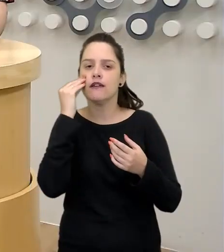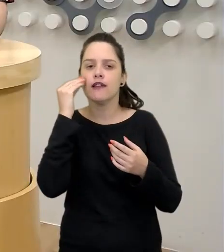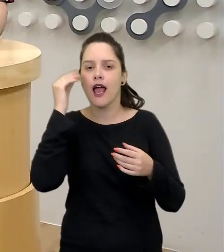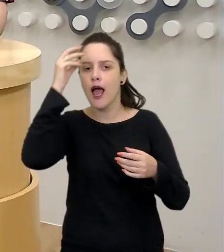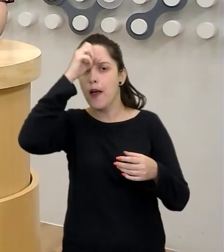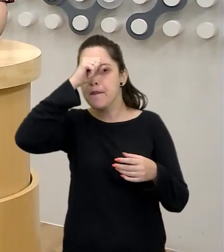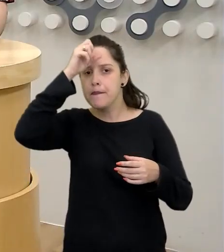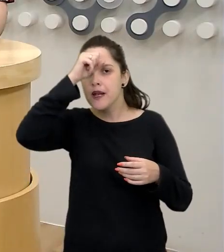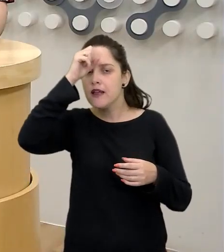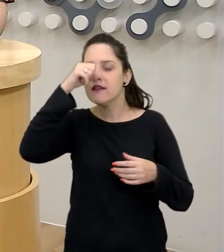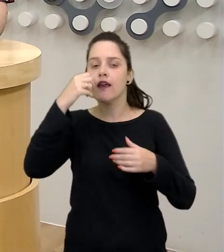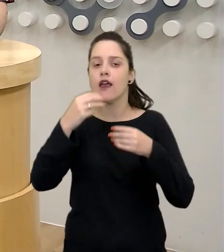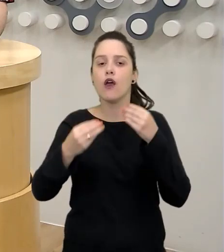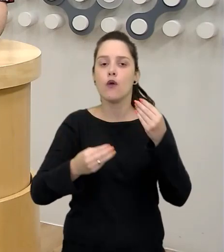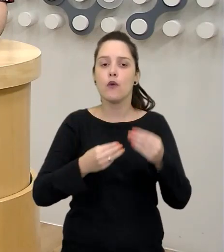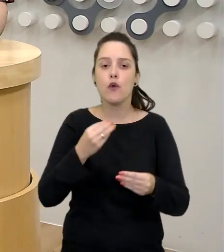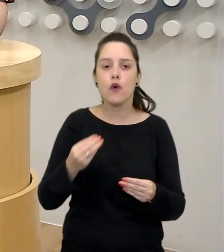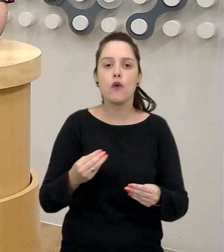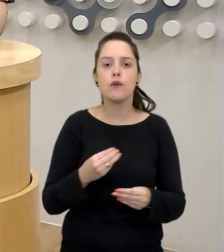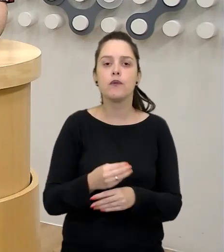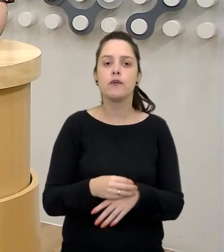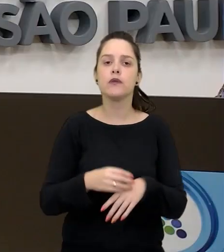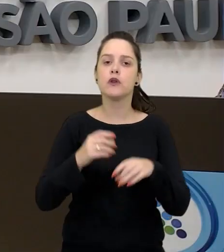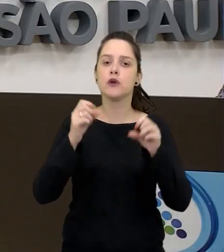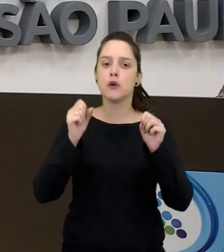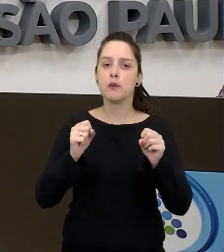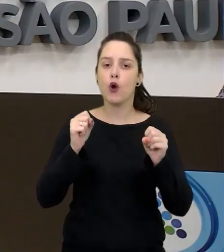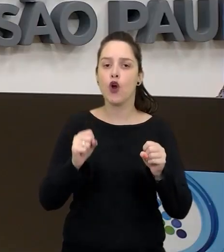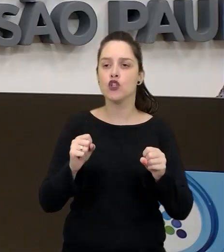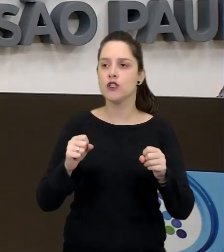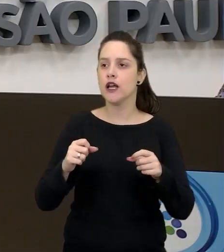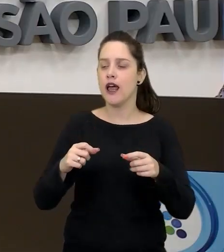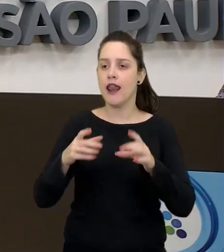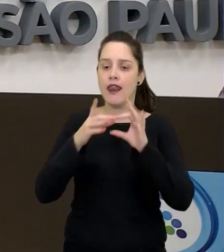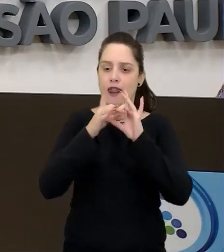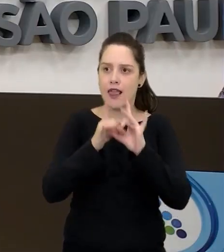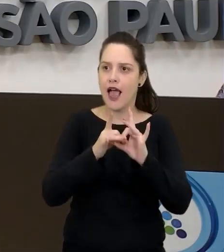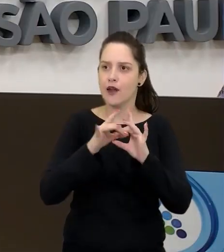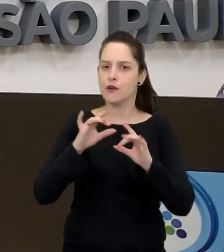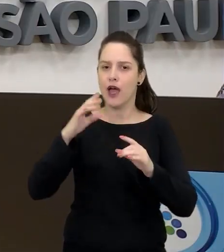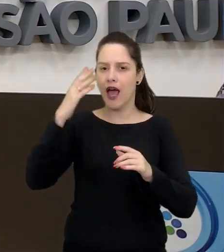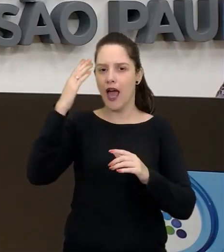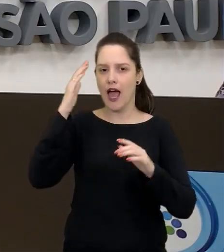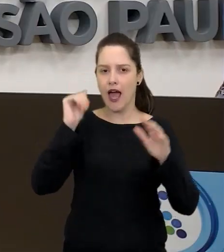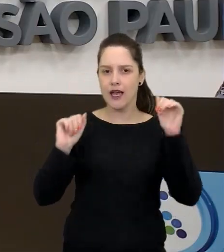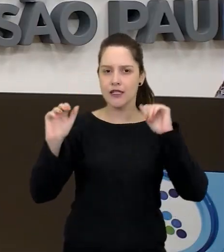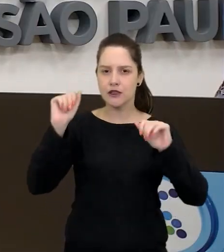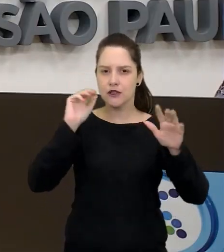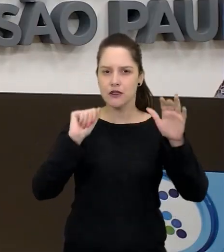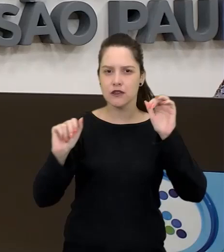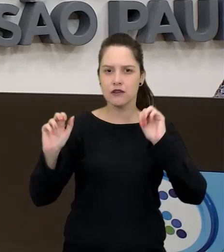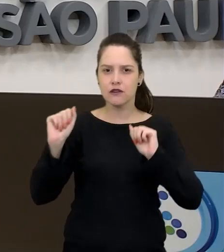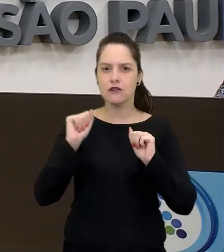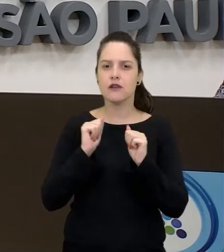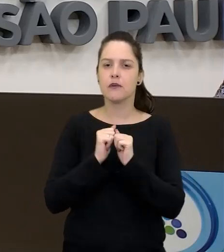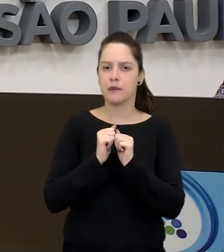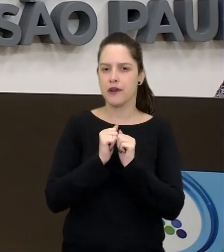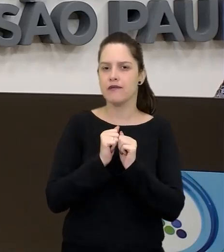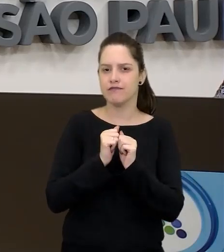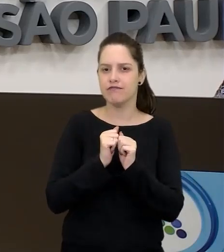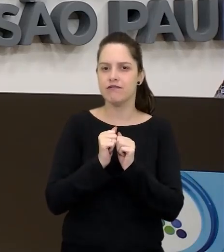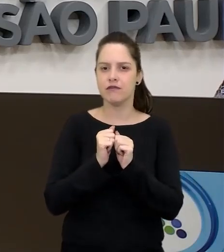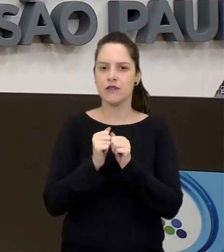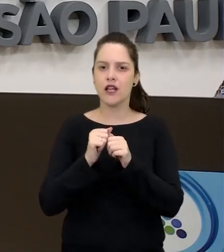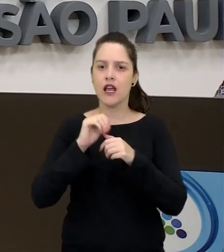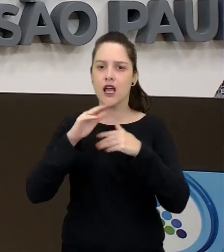grandes navegadores, né? Então, Portugal e Espanha, que dão esse pontapé inicial, né? Empreendem as grandes navegações e